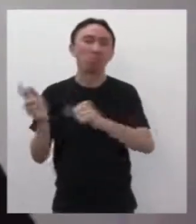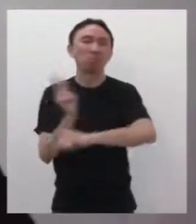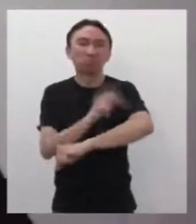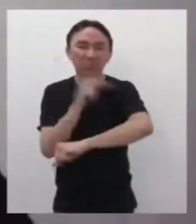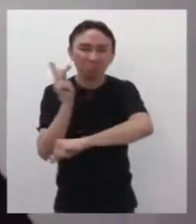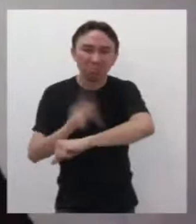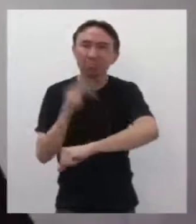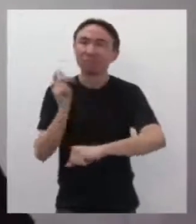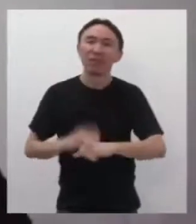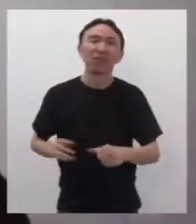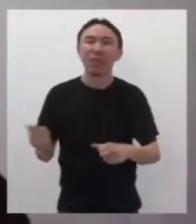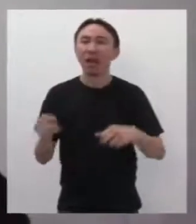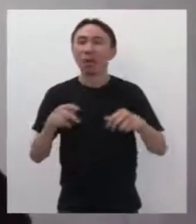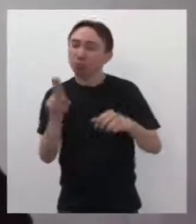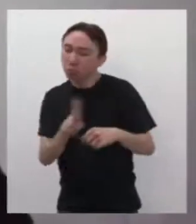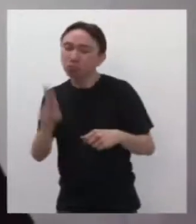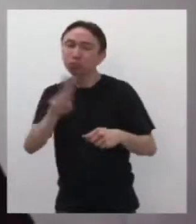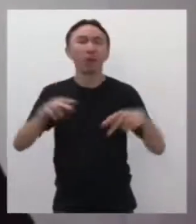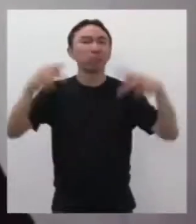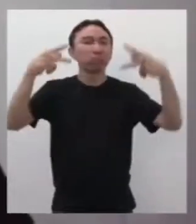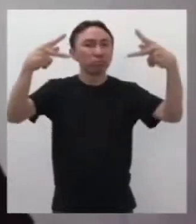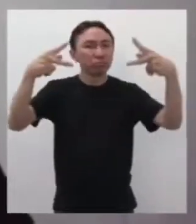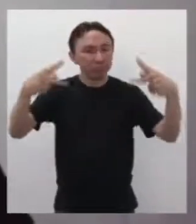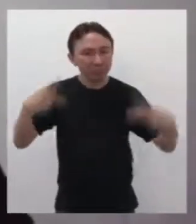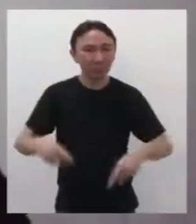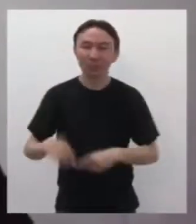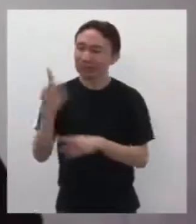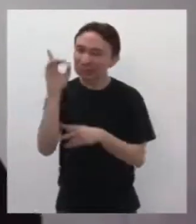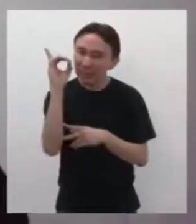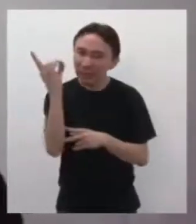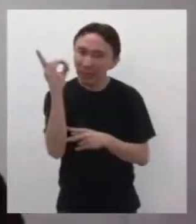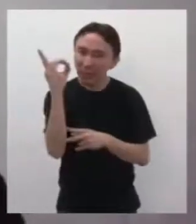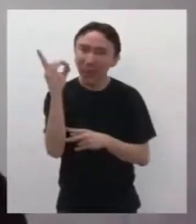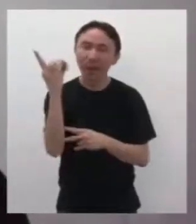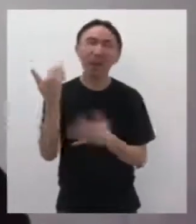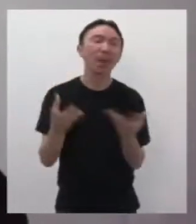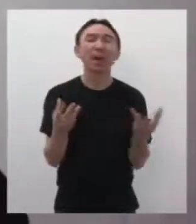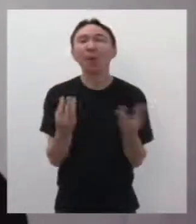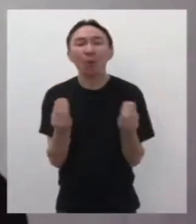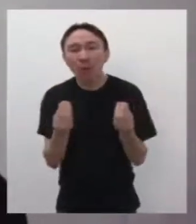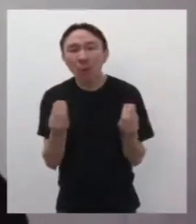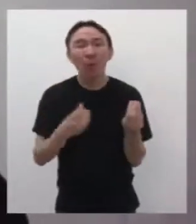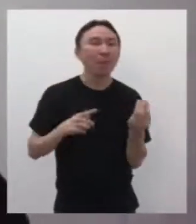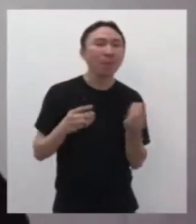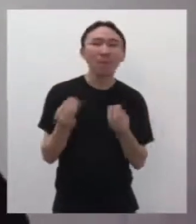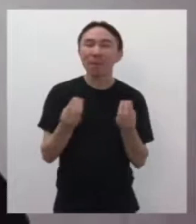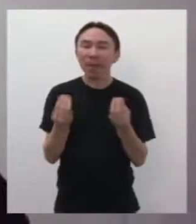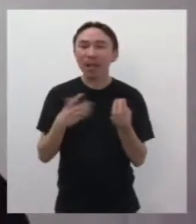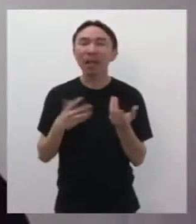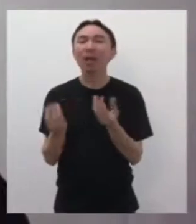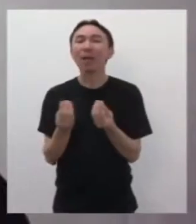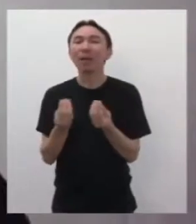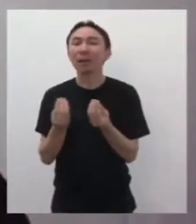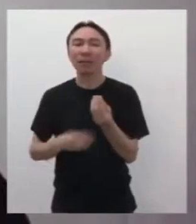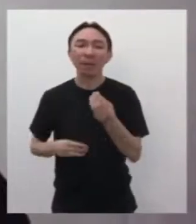utilizar a Descomplica também e dar seguimento aí para uma proposta